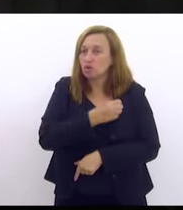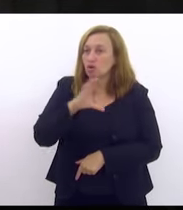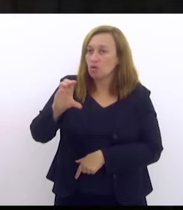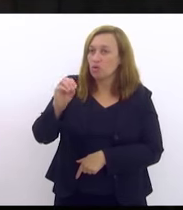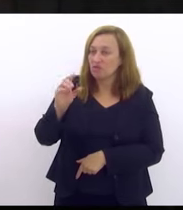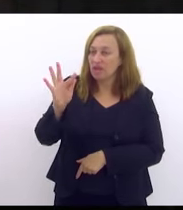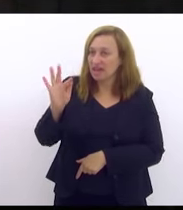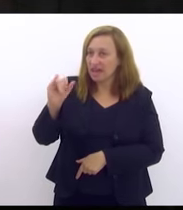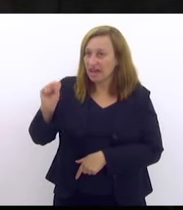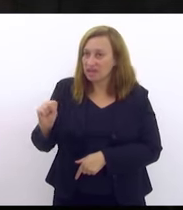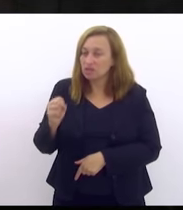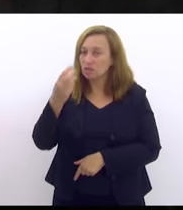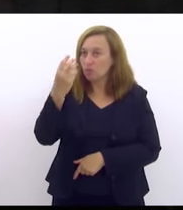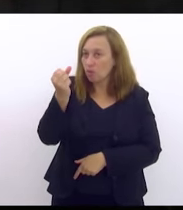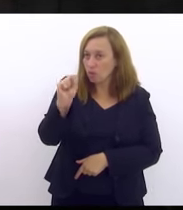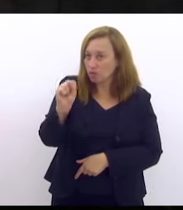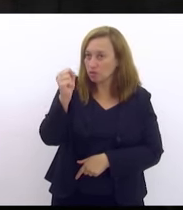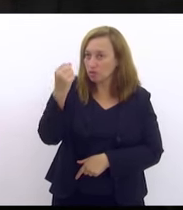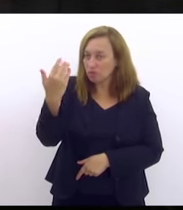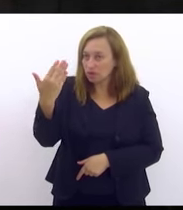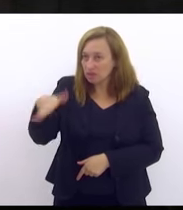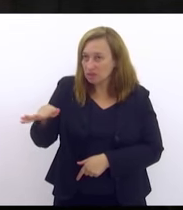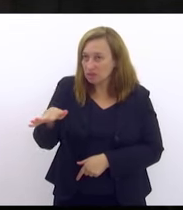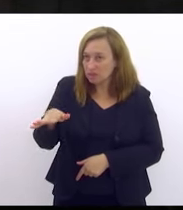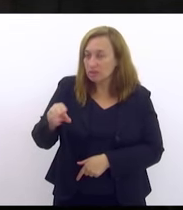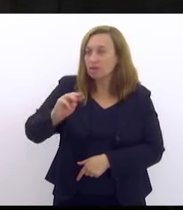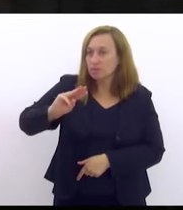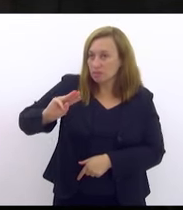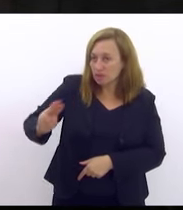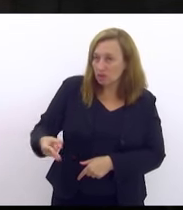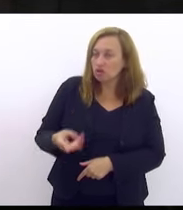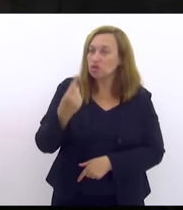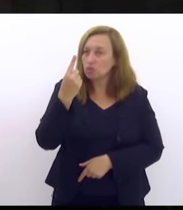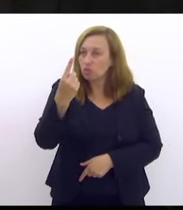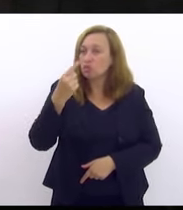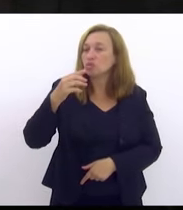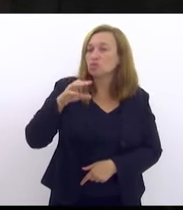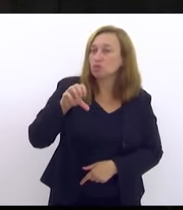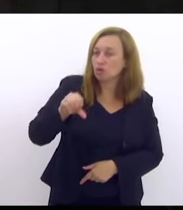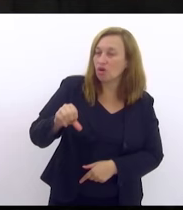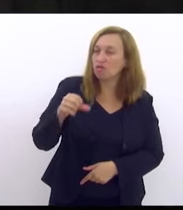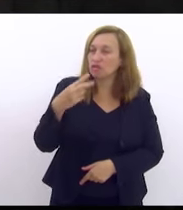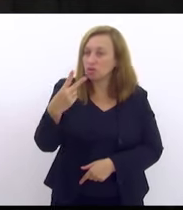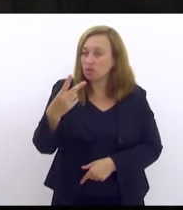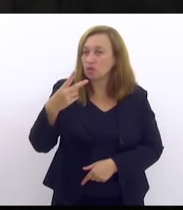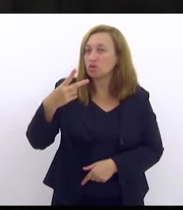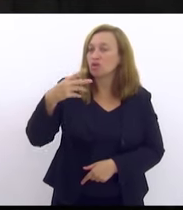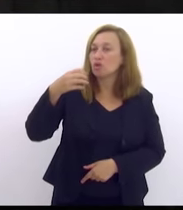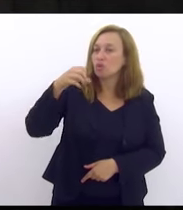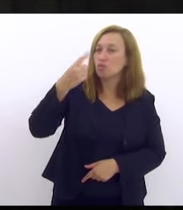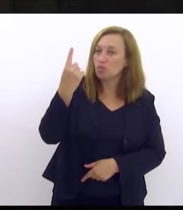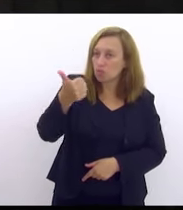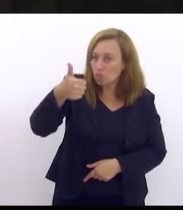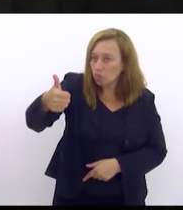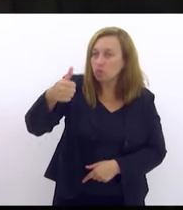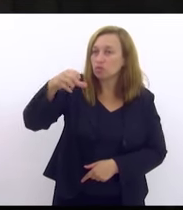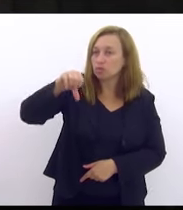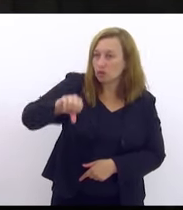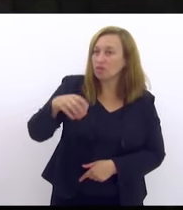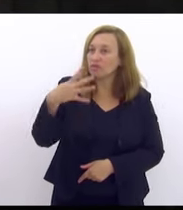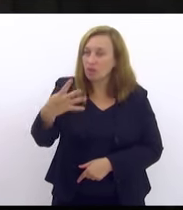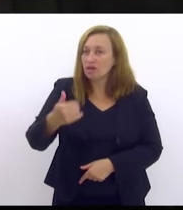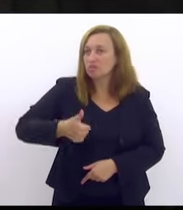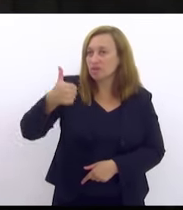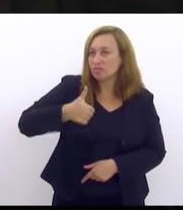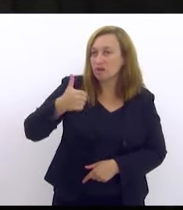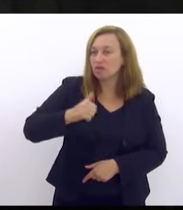e meio pelas malfadadas leis complementares 192 e 194, de 1º de julho